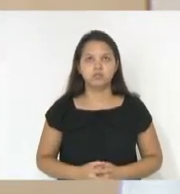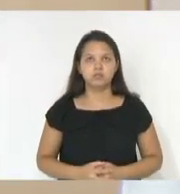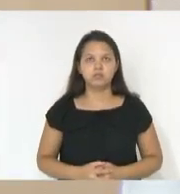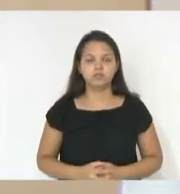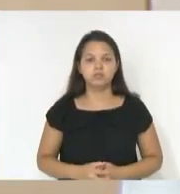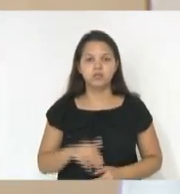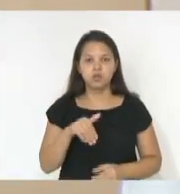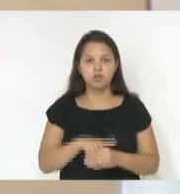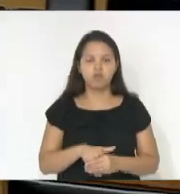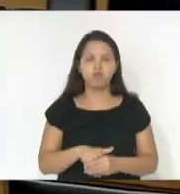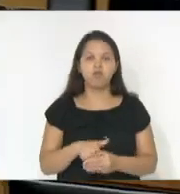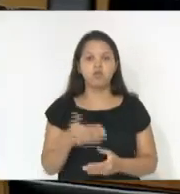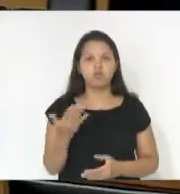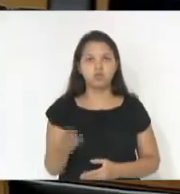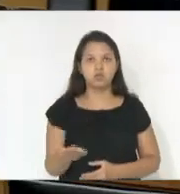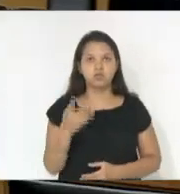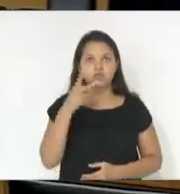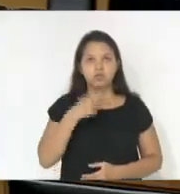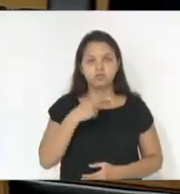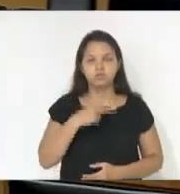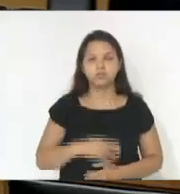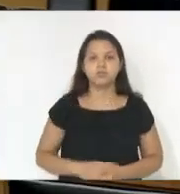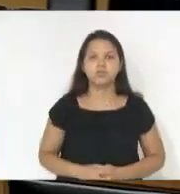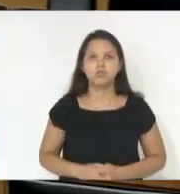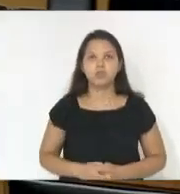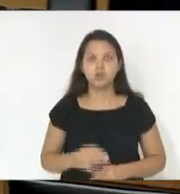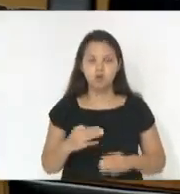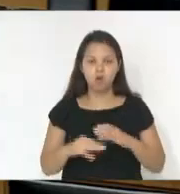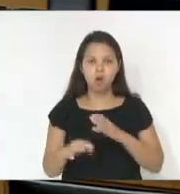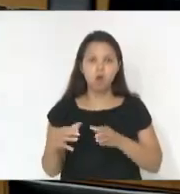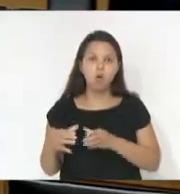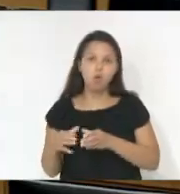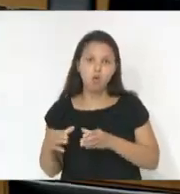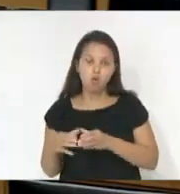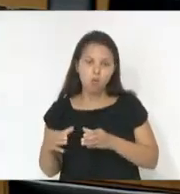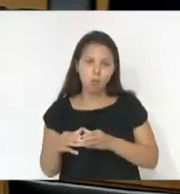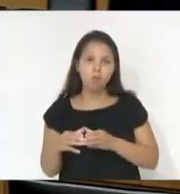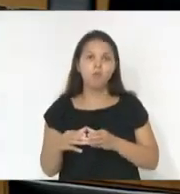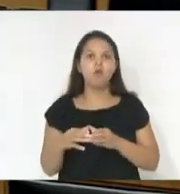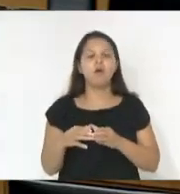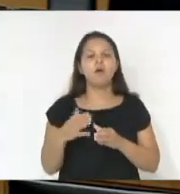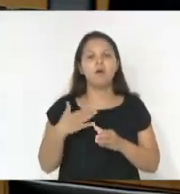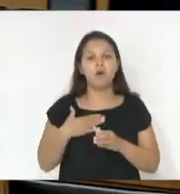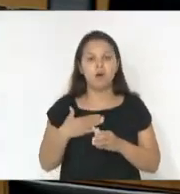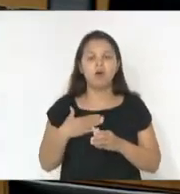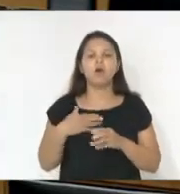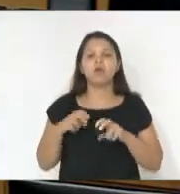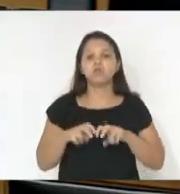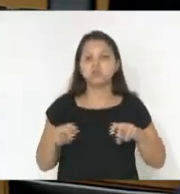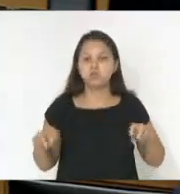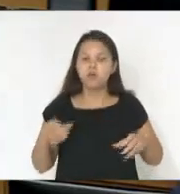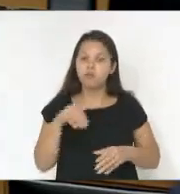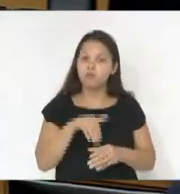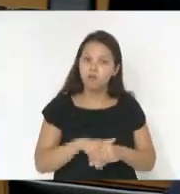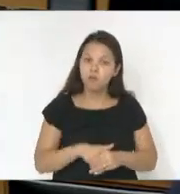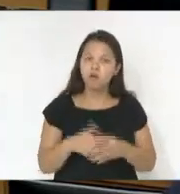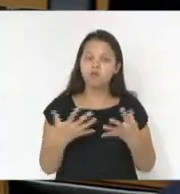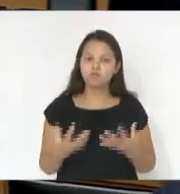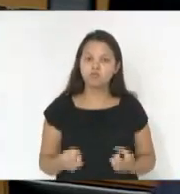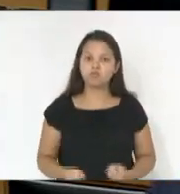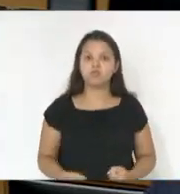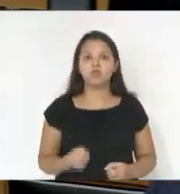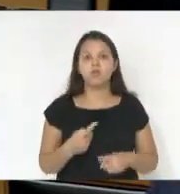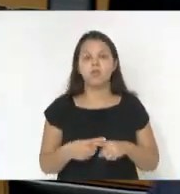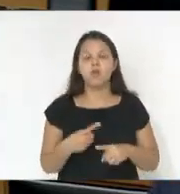voto, deputado Kennedy Nunes. Eu quero encaminhar a nossa bancada que vote favorável ao pedido de informação, até porque vamos saber a resposta